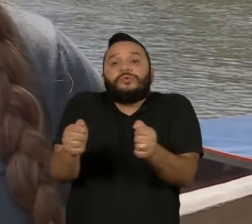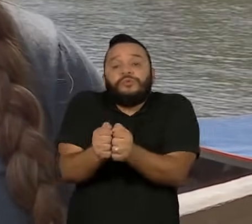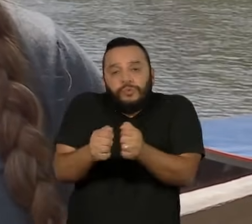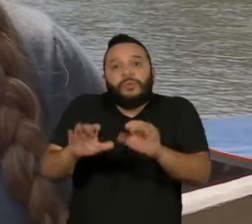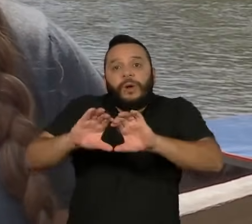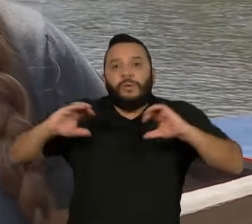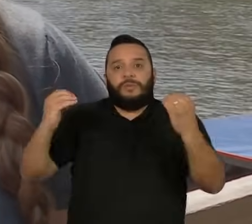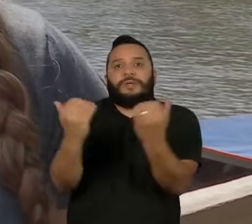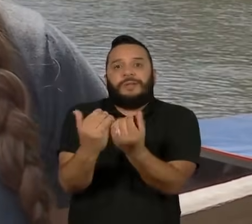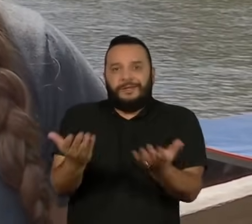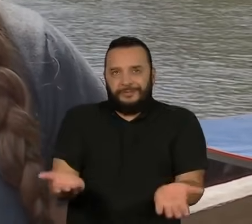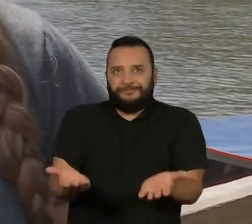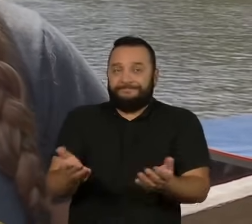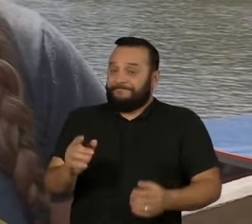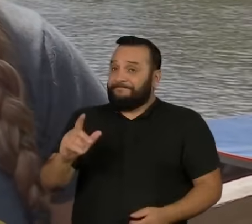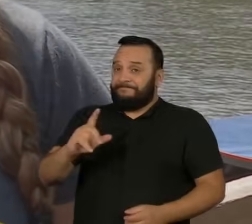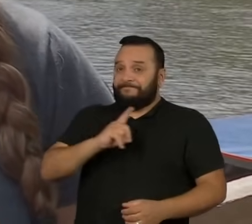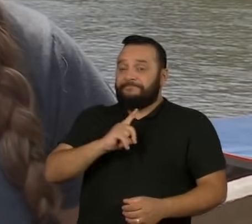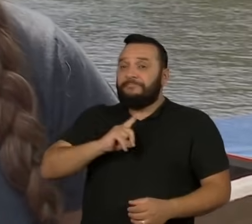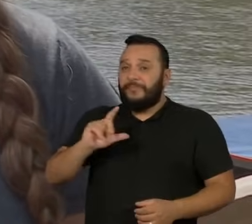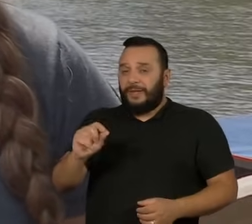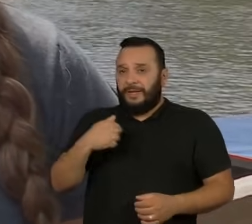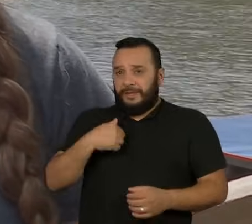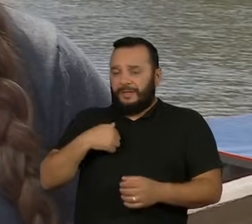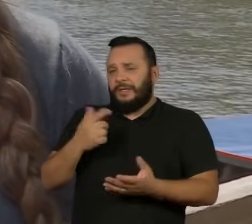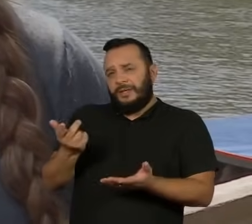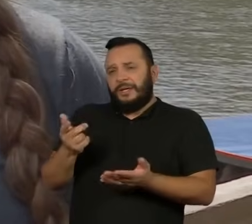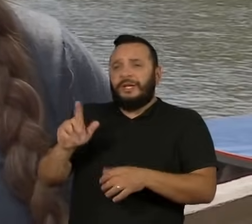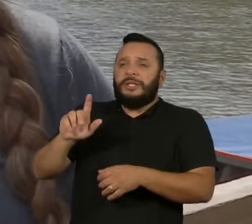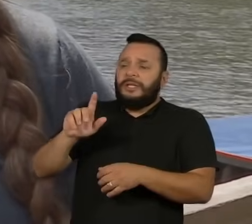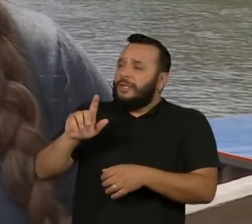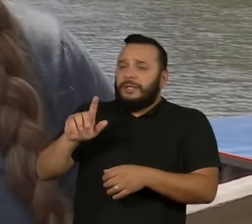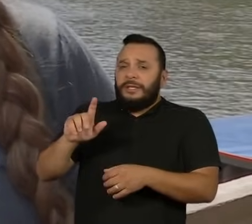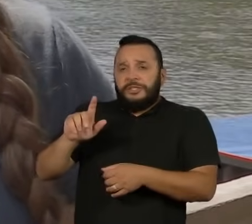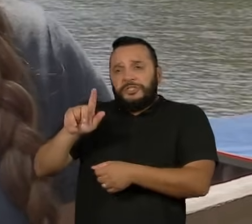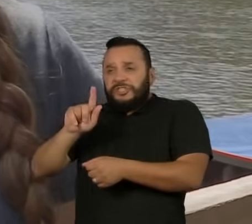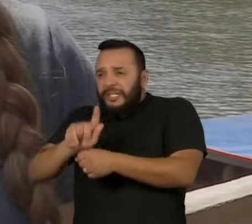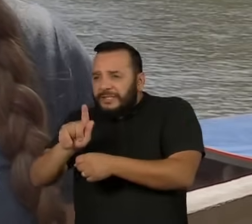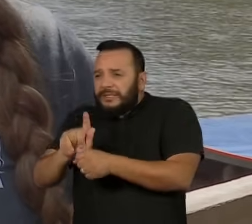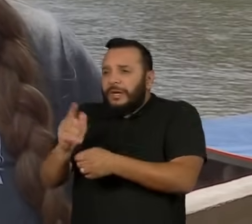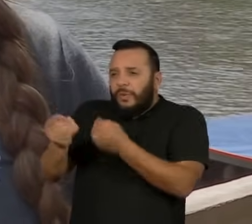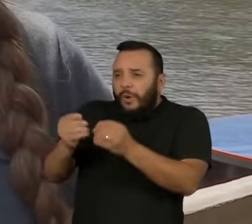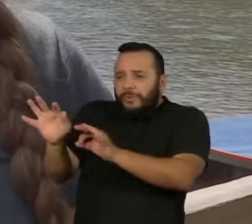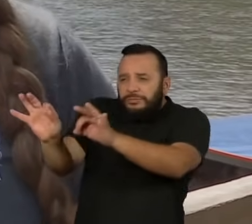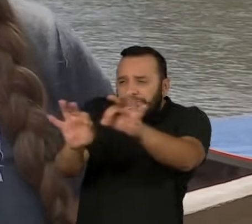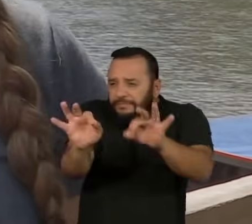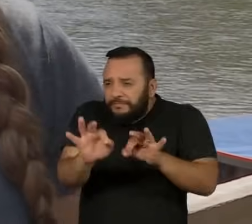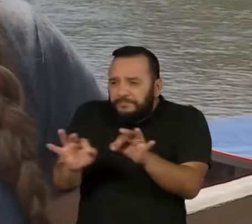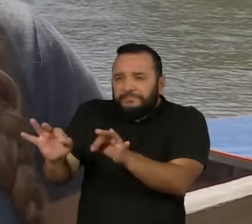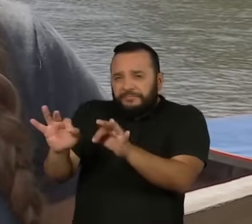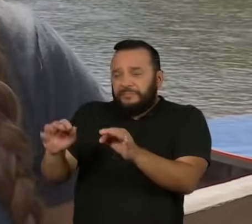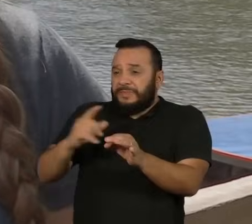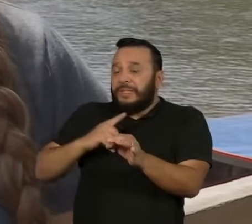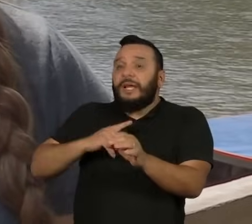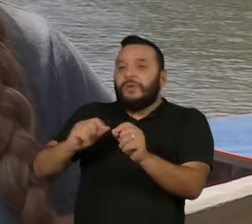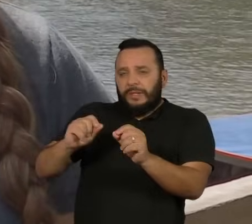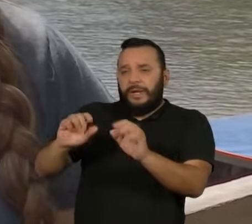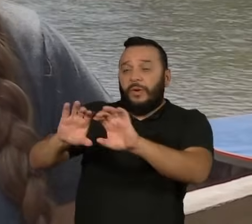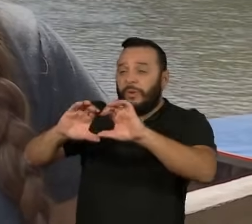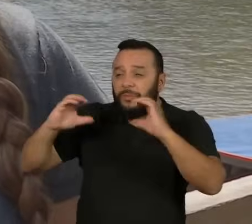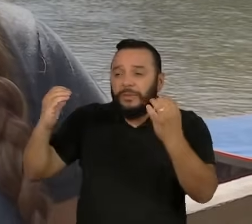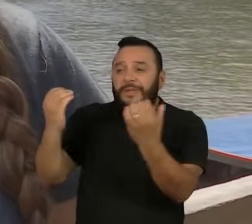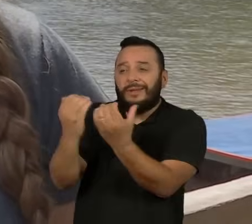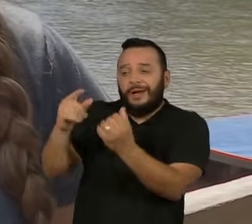segmento. Então o que precisa ter é cumprir os princípios, né? O protagonismo